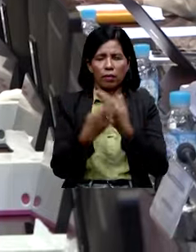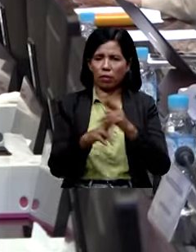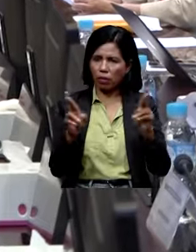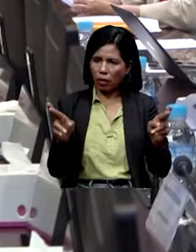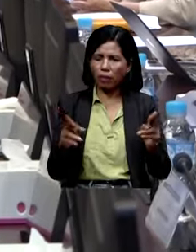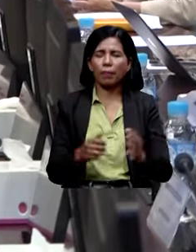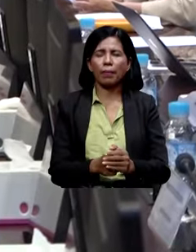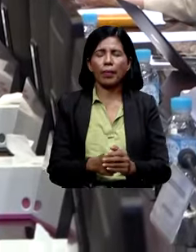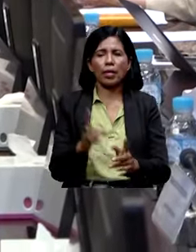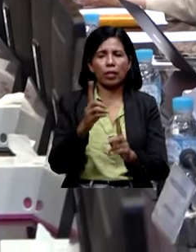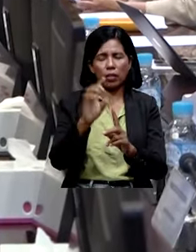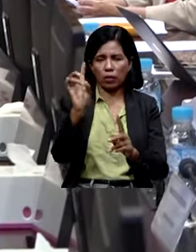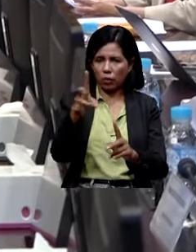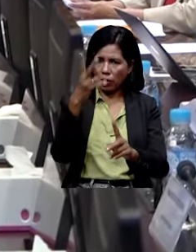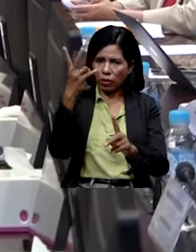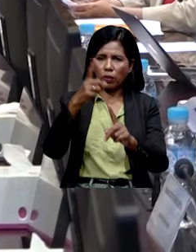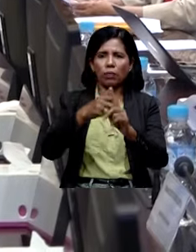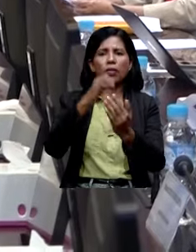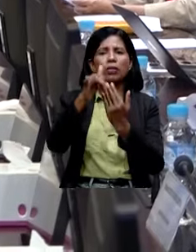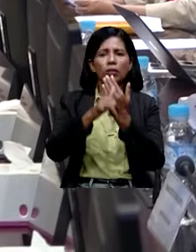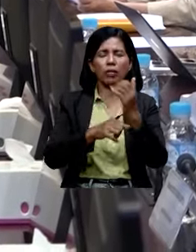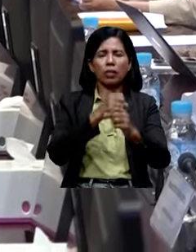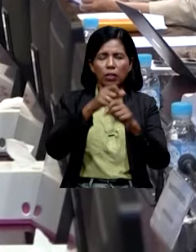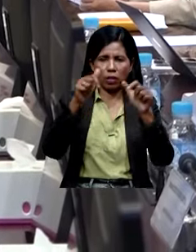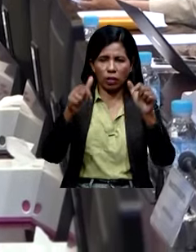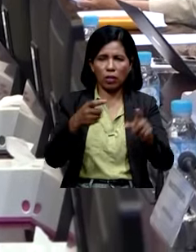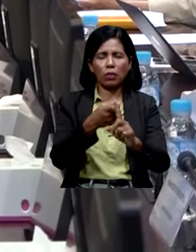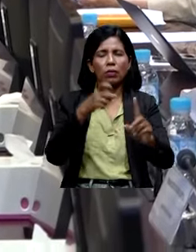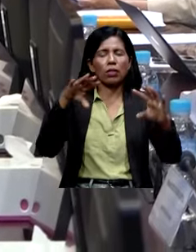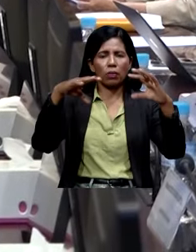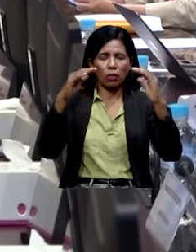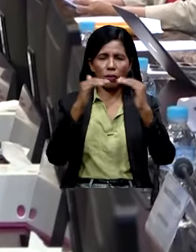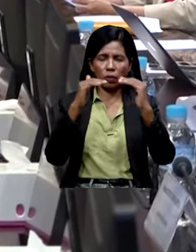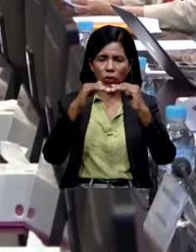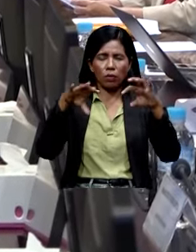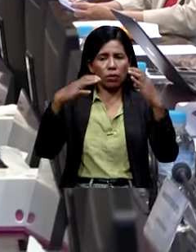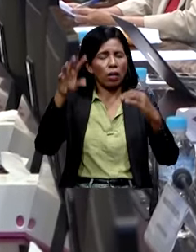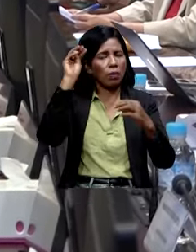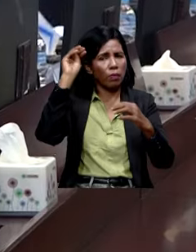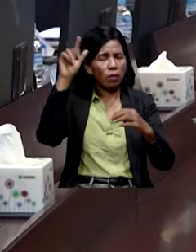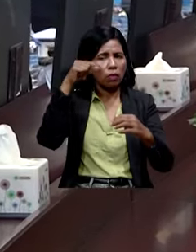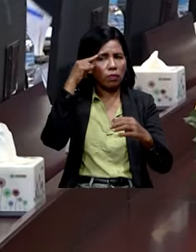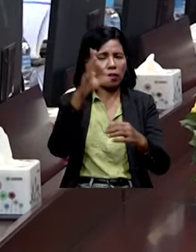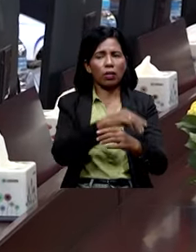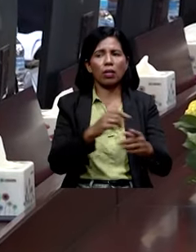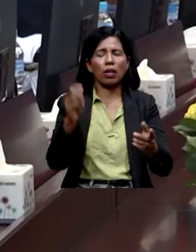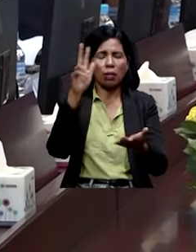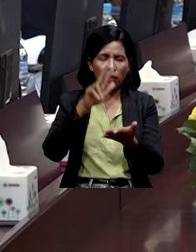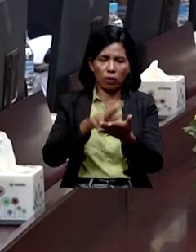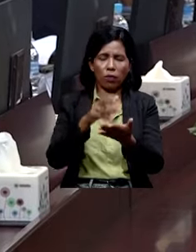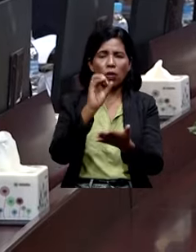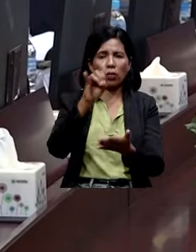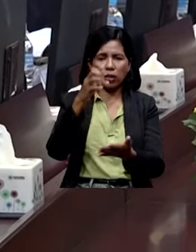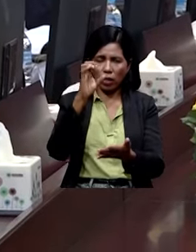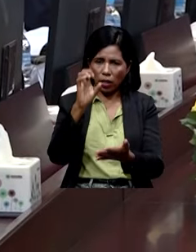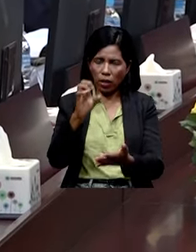São Restringito, Fulanzulho, Tinané, lhe reunião com o Conselho Ministro, Governo de Libera, onde aprova teto orçamento geral do